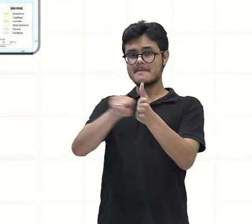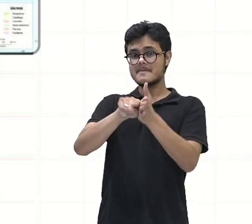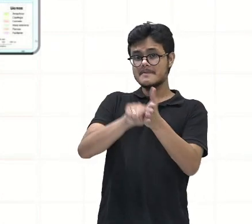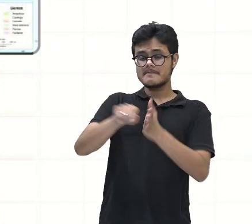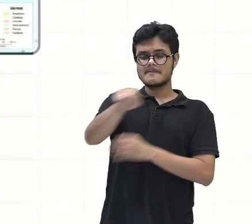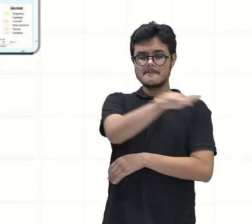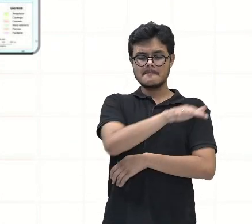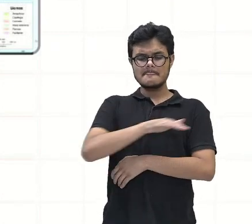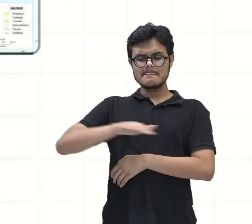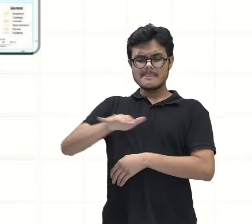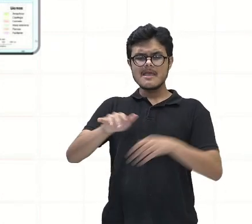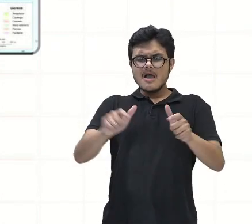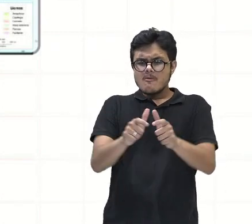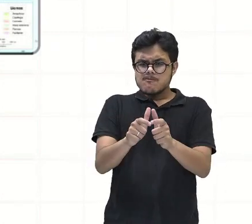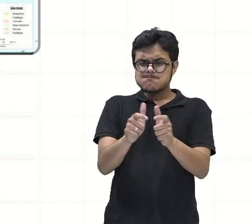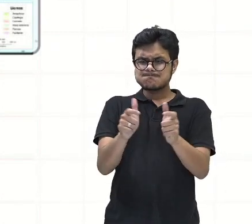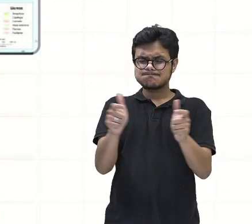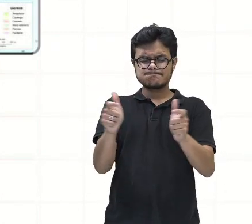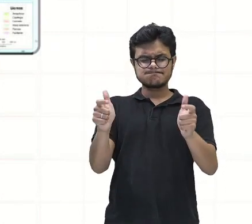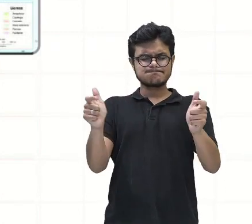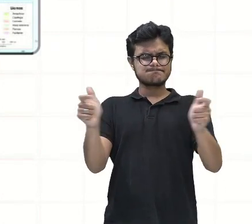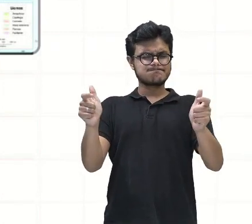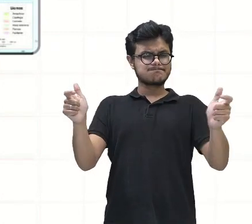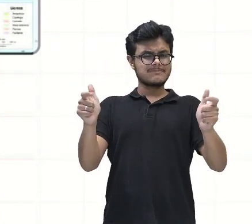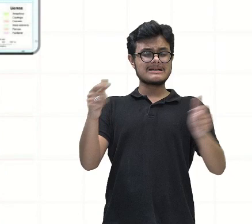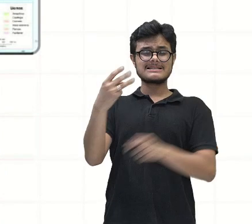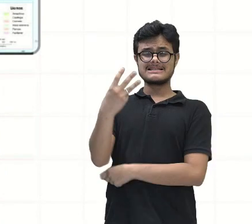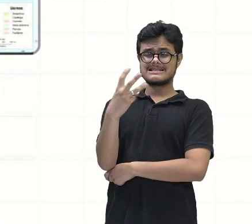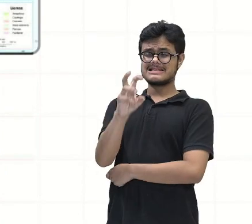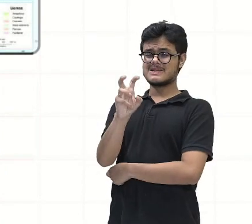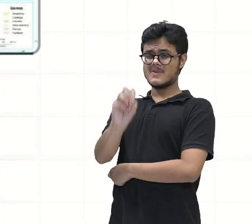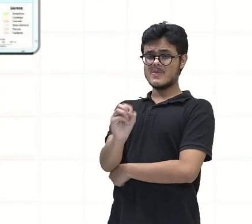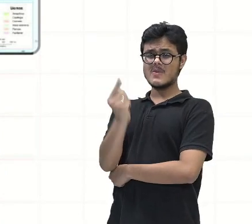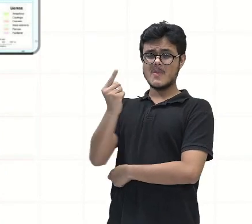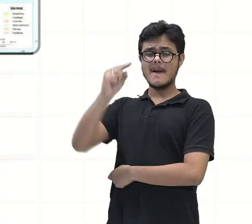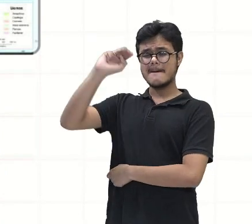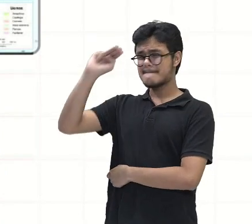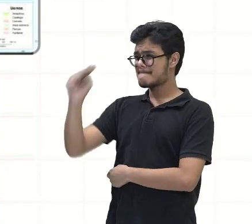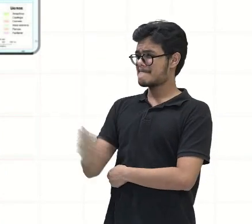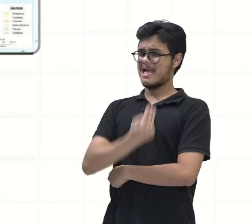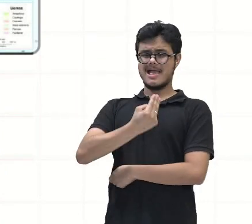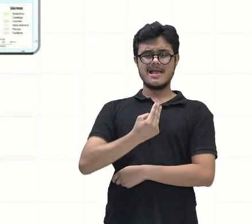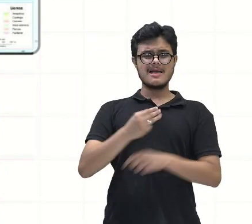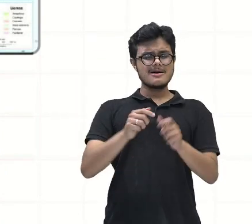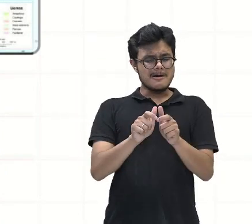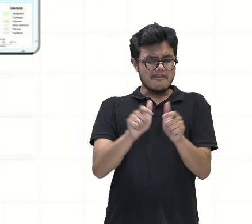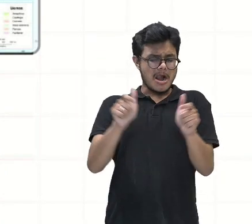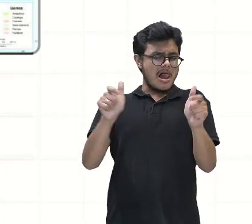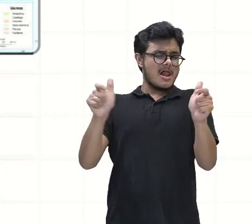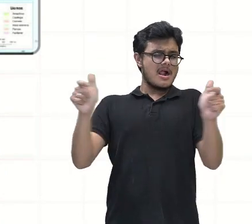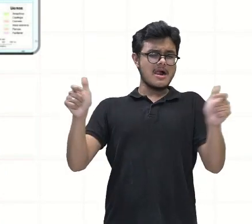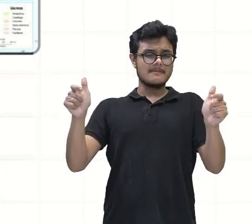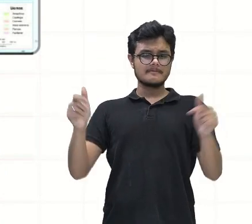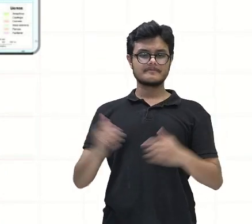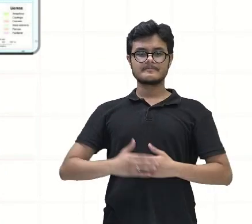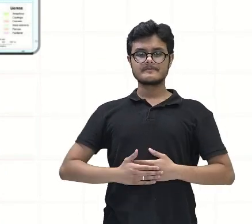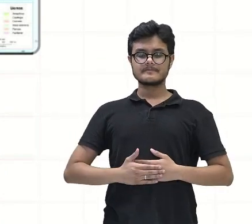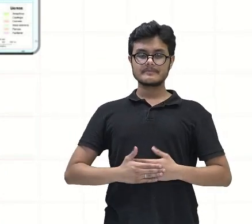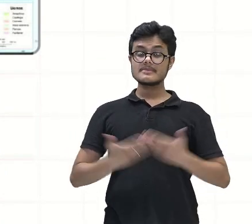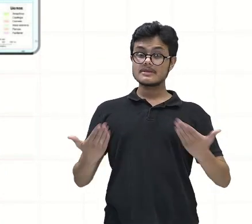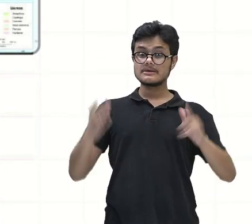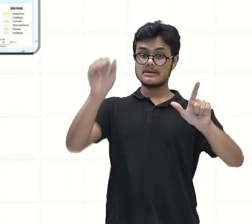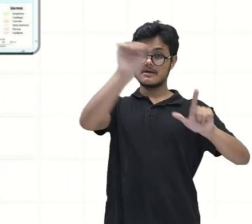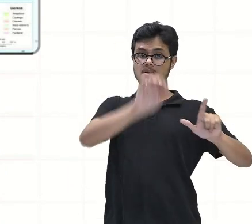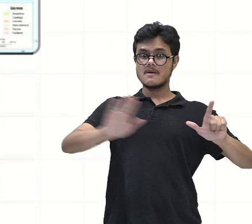área de mais de 351 milhões de hectares então aqui no nosso mapa a gente